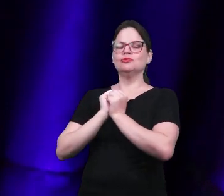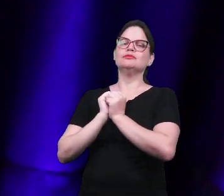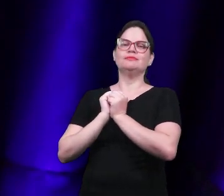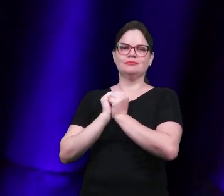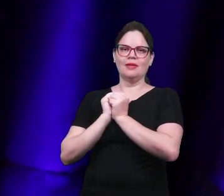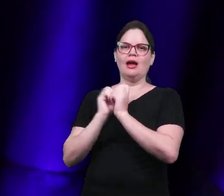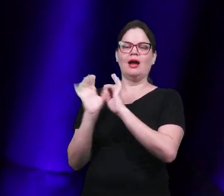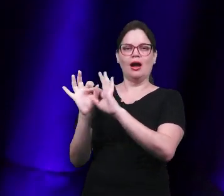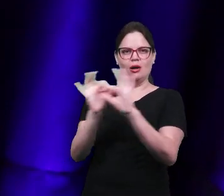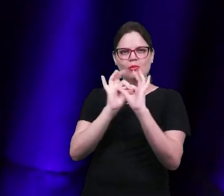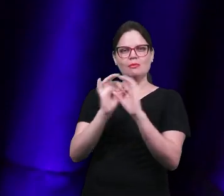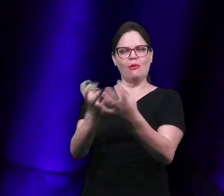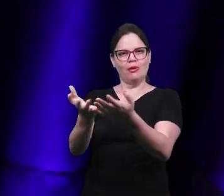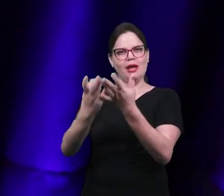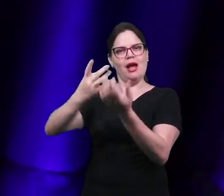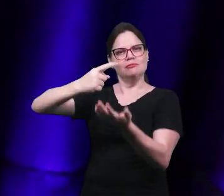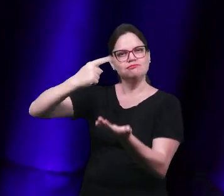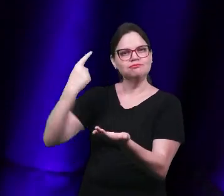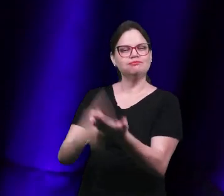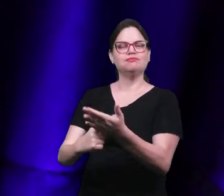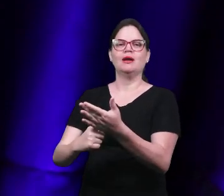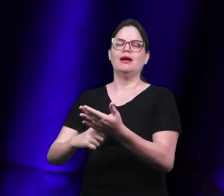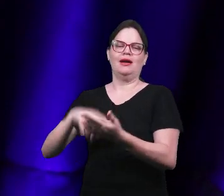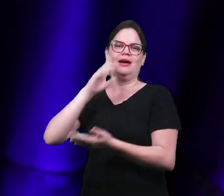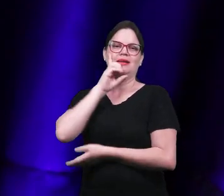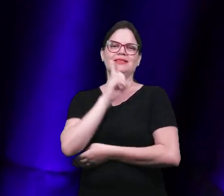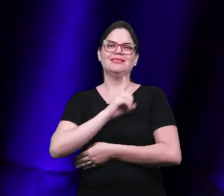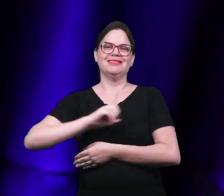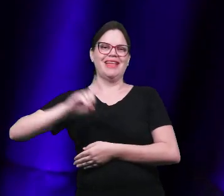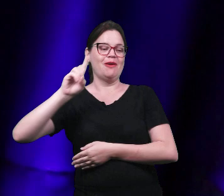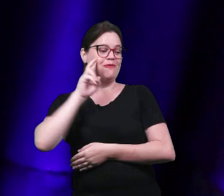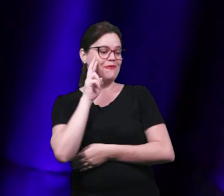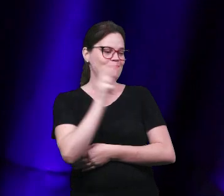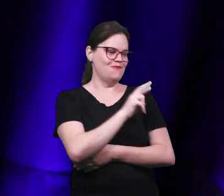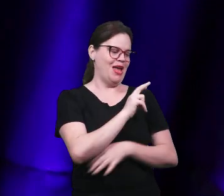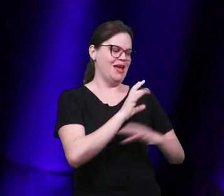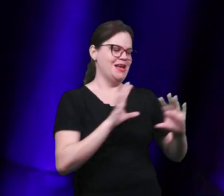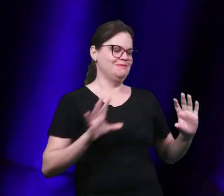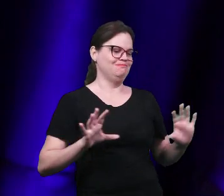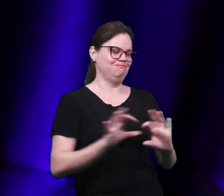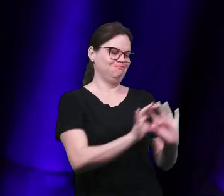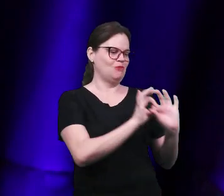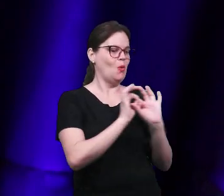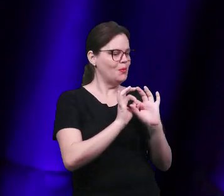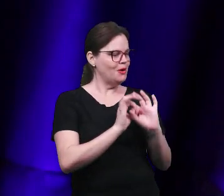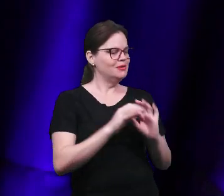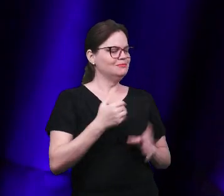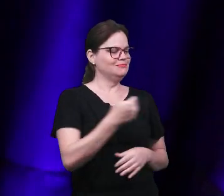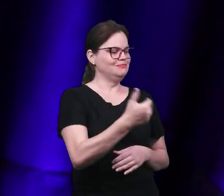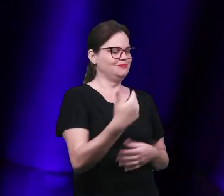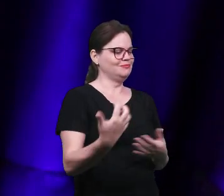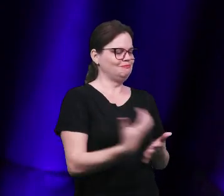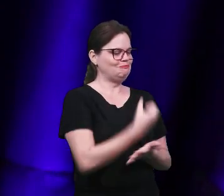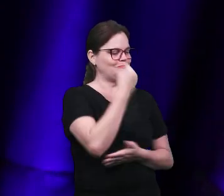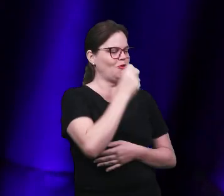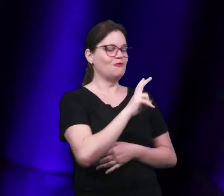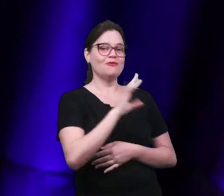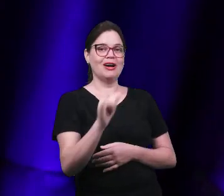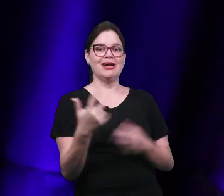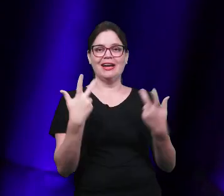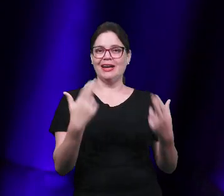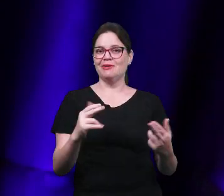para si. Então, quer dizer, é o que o Senhor vai fazer com a igreja, né? Arrebatando a igreja para estar com Ele